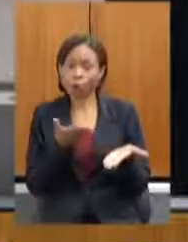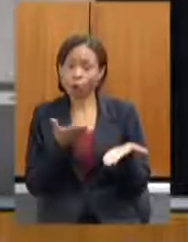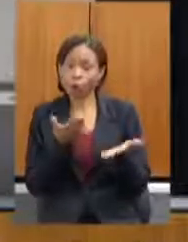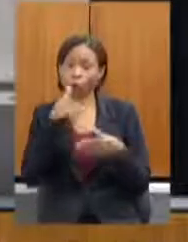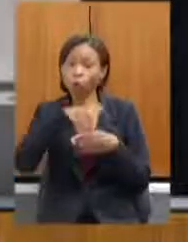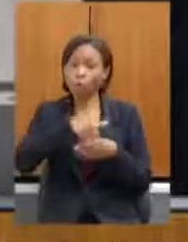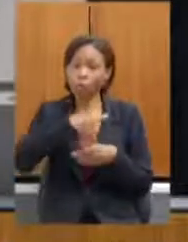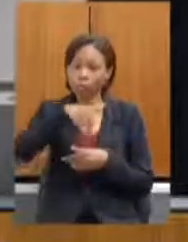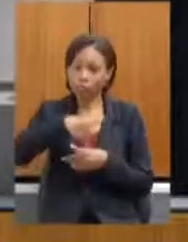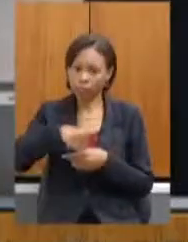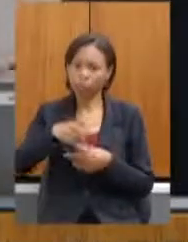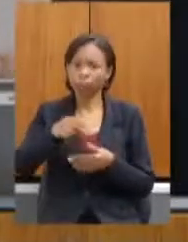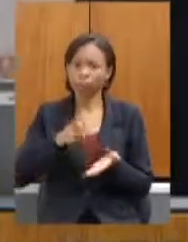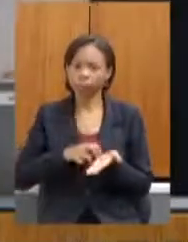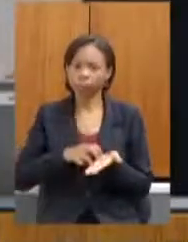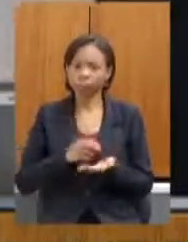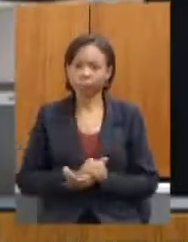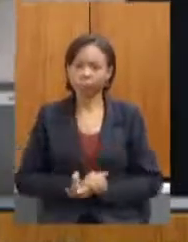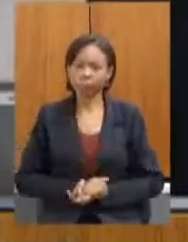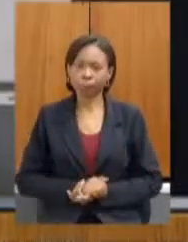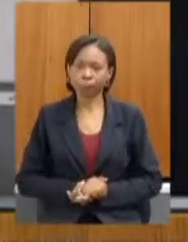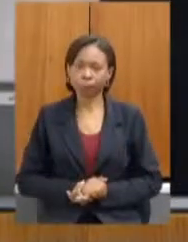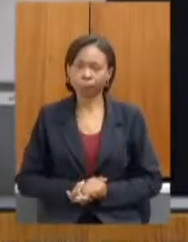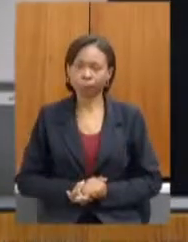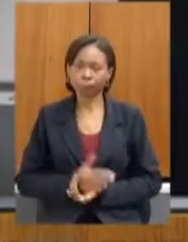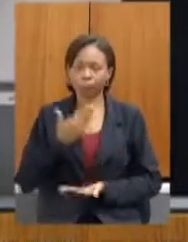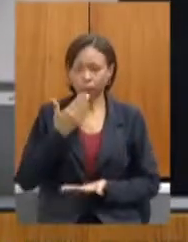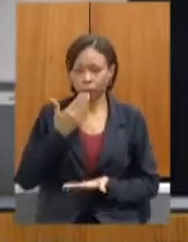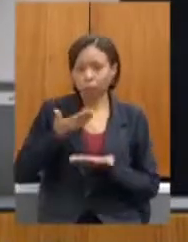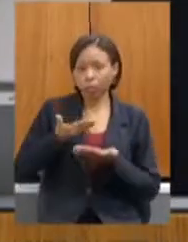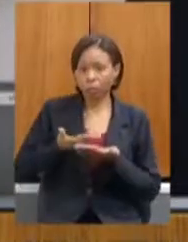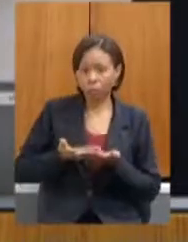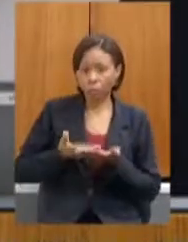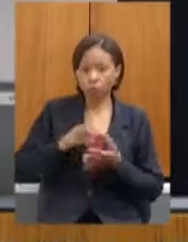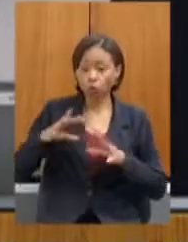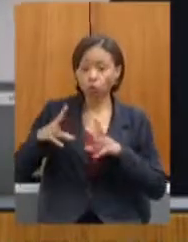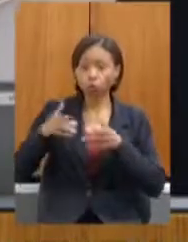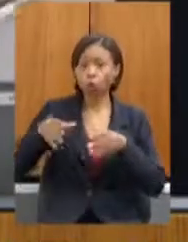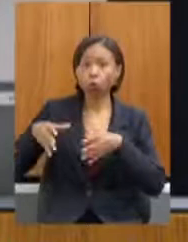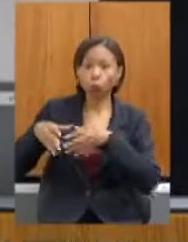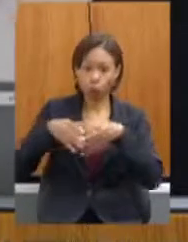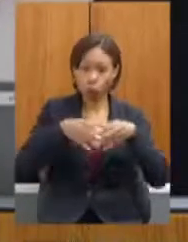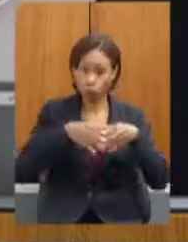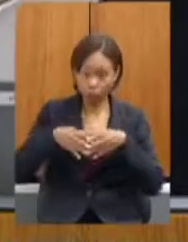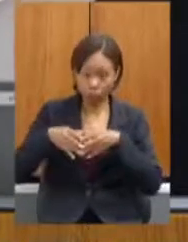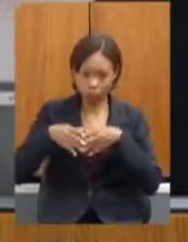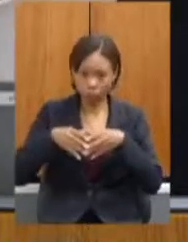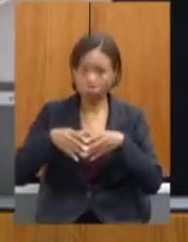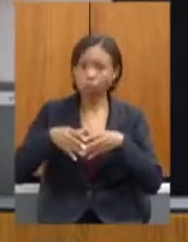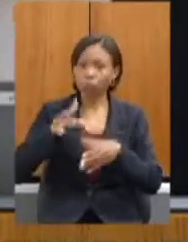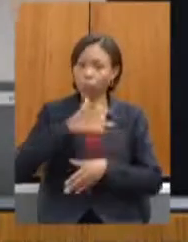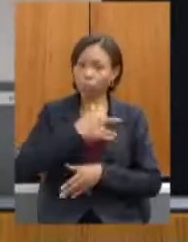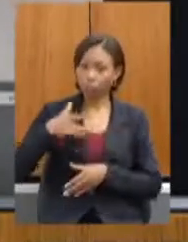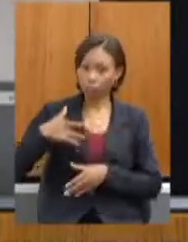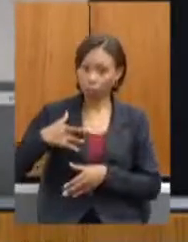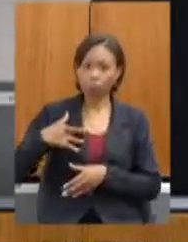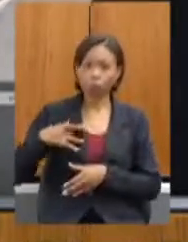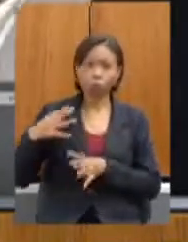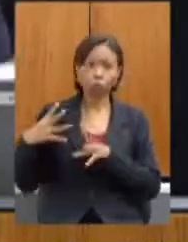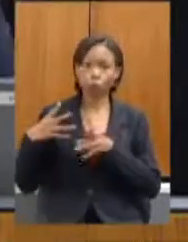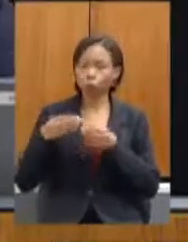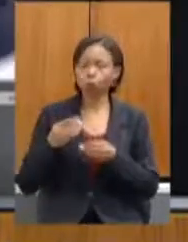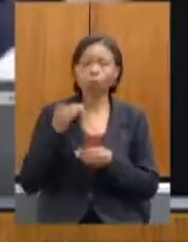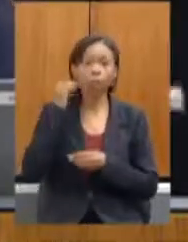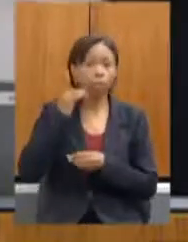manhã o requerimento de toda a condição de saúde todos os mesmos da condição de saúde o deputado que os deputados